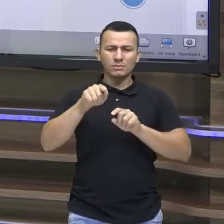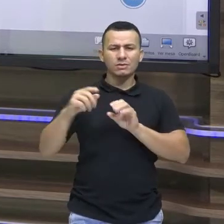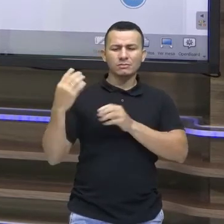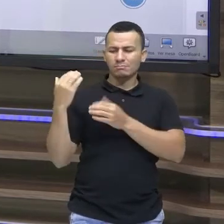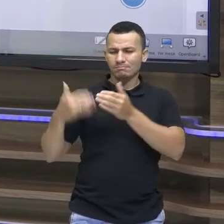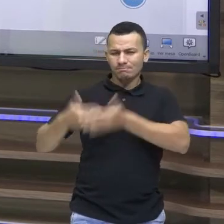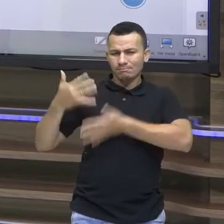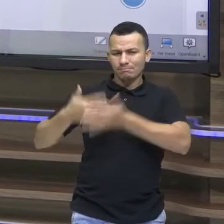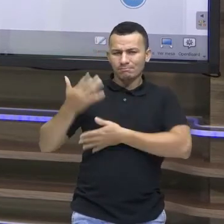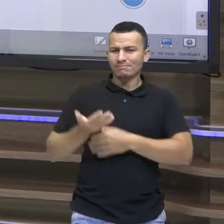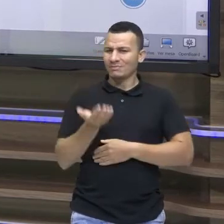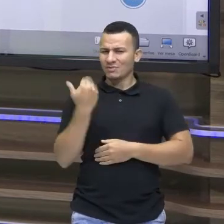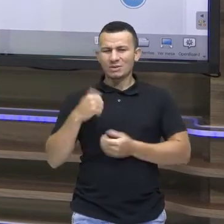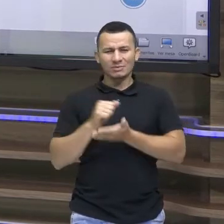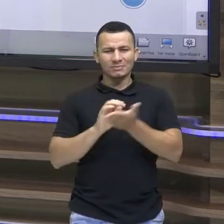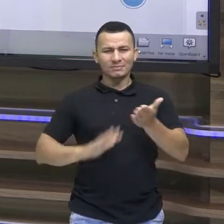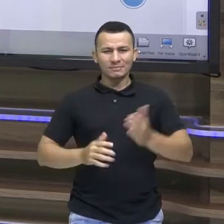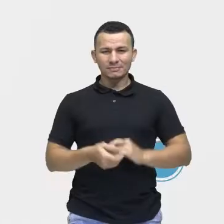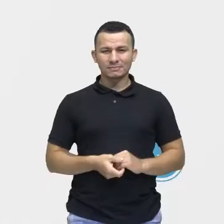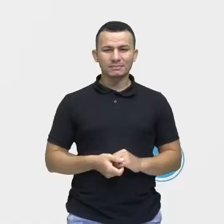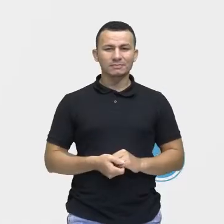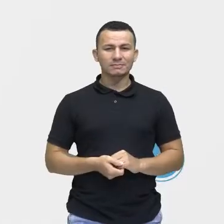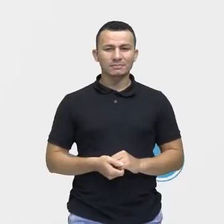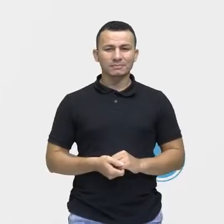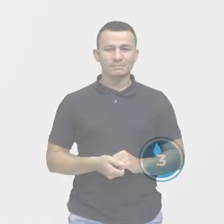trabalho. Trabalhando, gente!